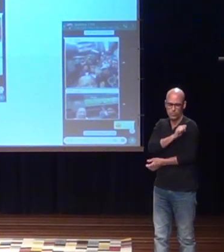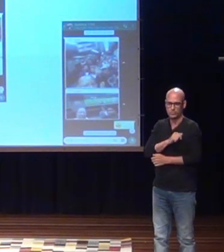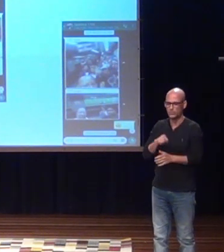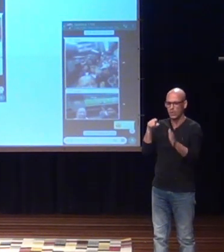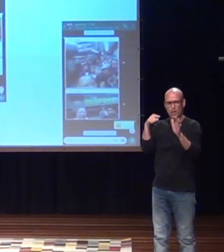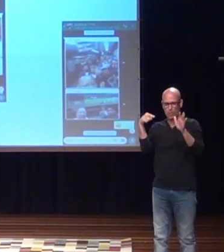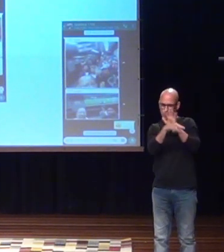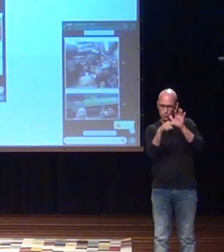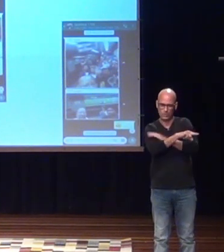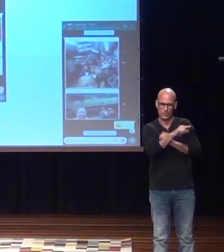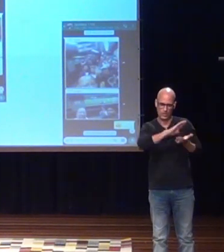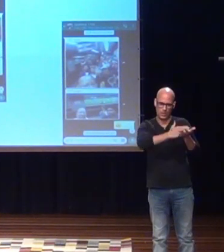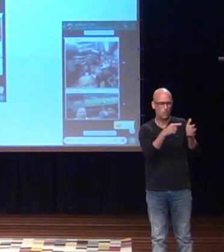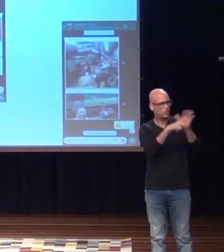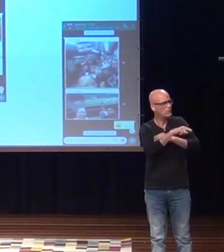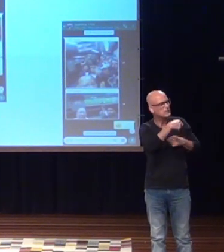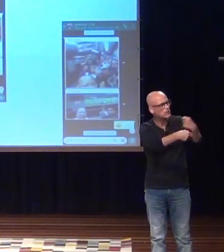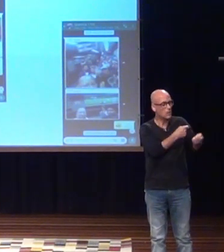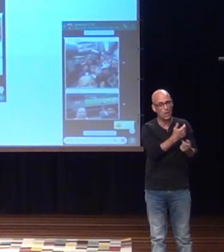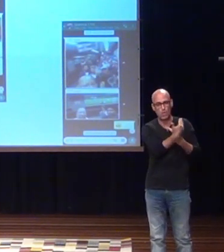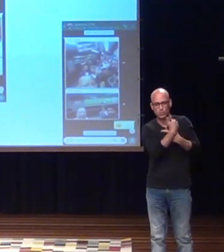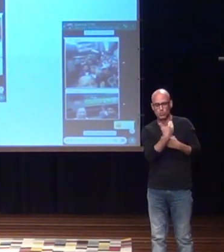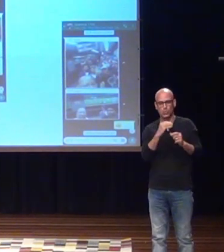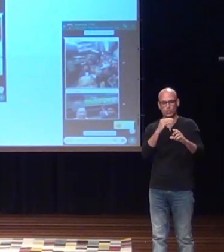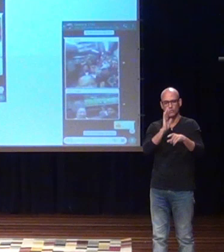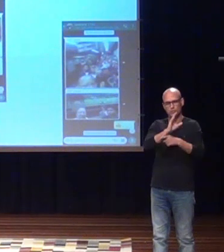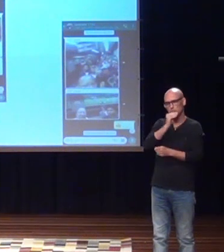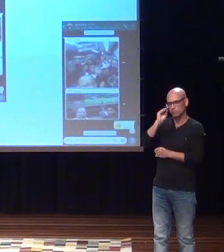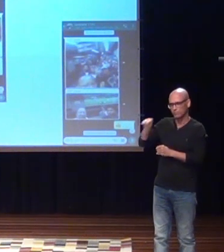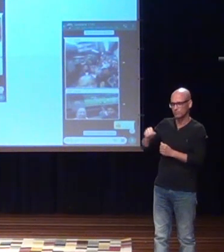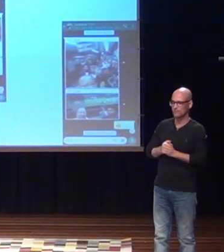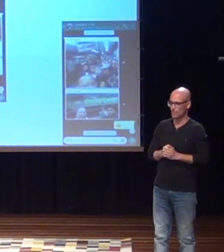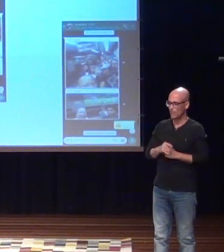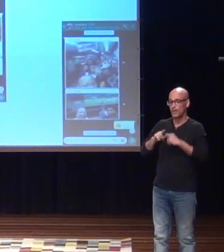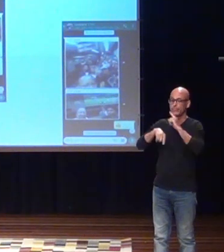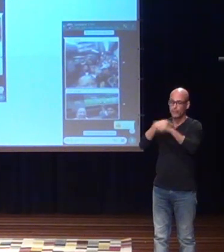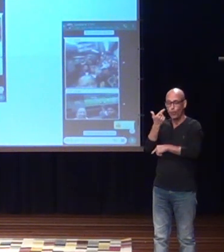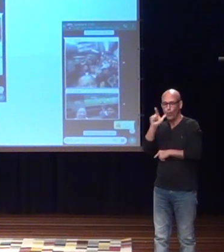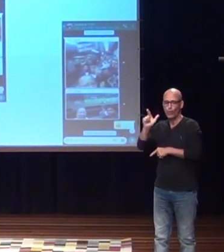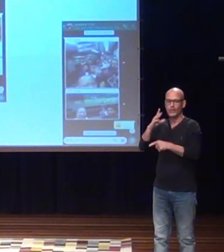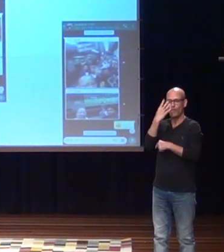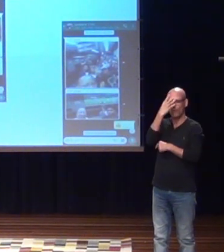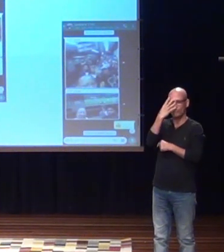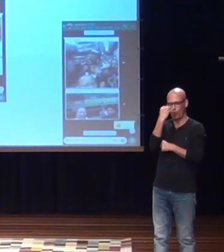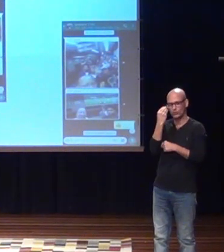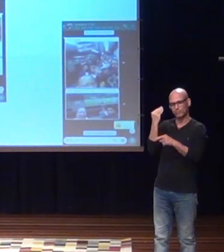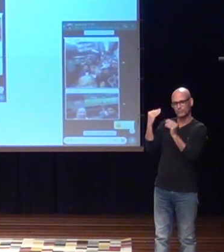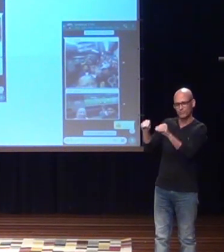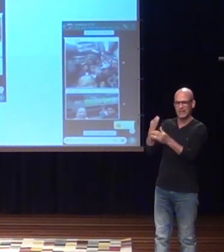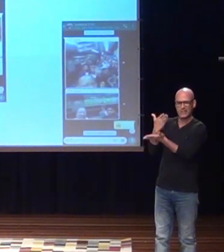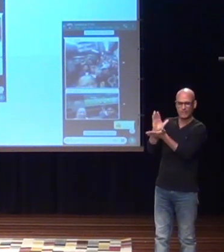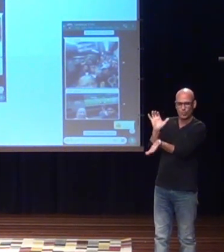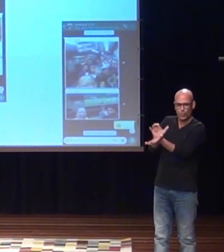sinais envolvendo a temática. Né? E ali tem uma foto que não tem nada a ver com o grupo, que eu falei que o grupo era só para falar de assuntos